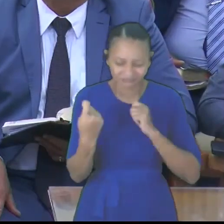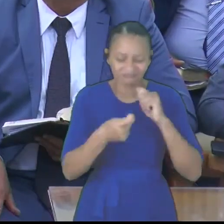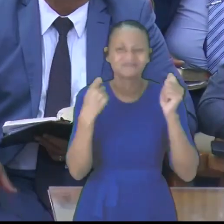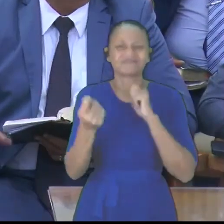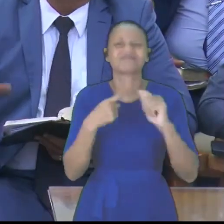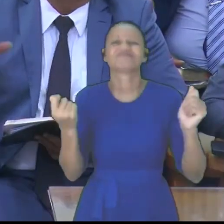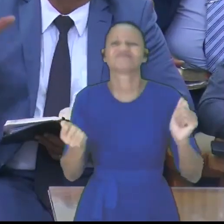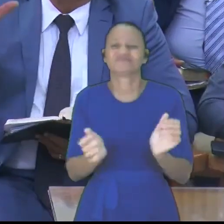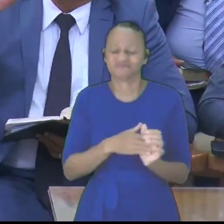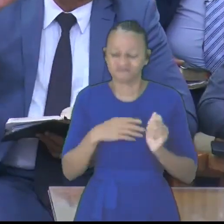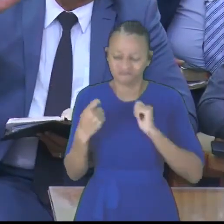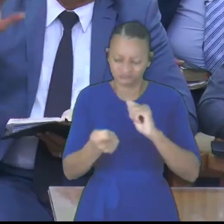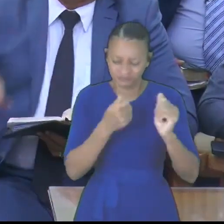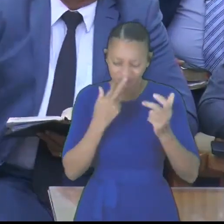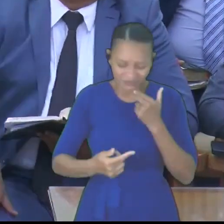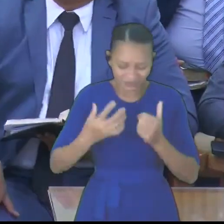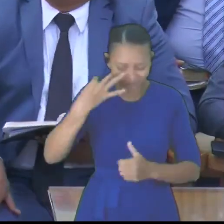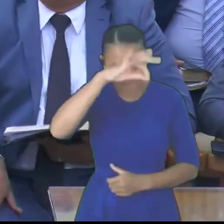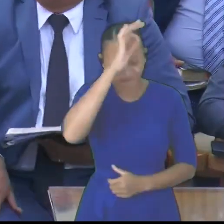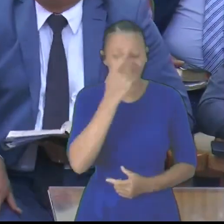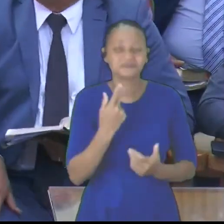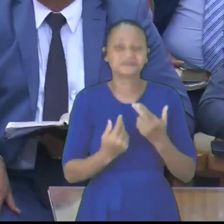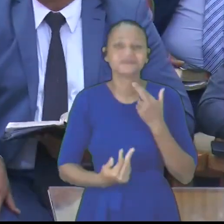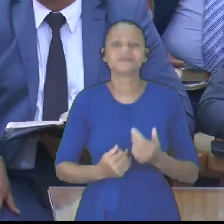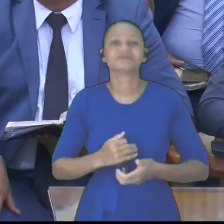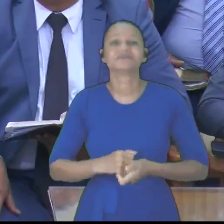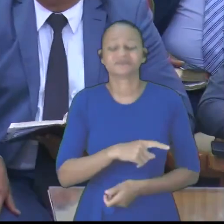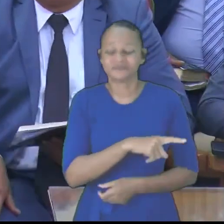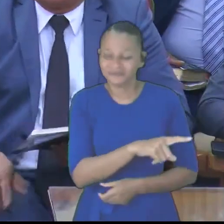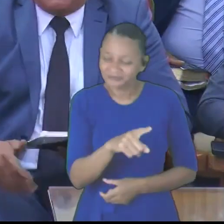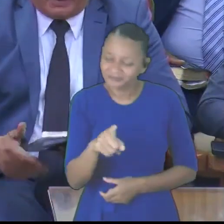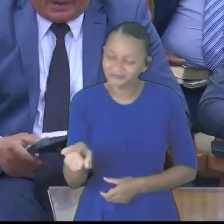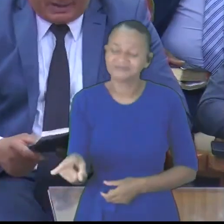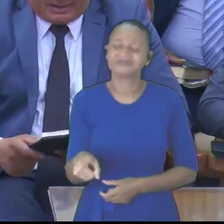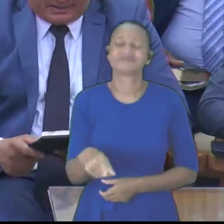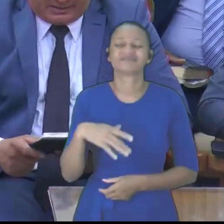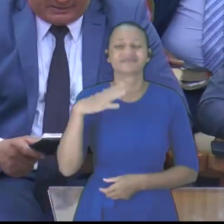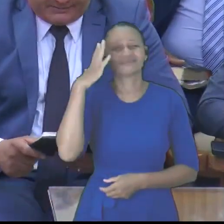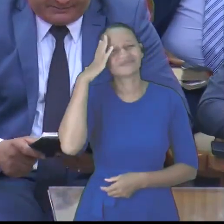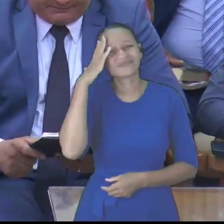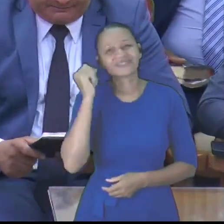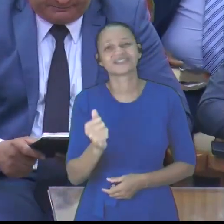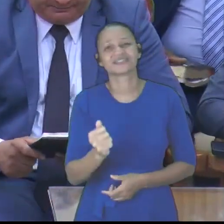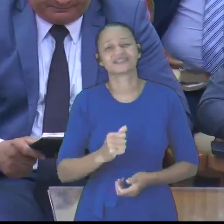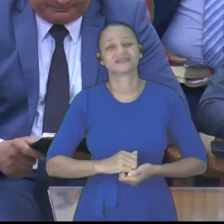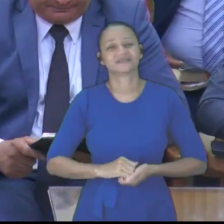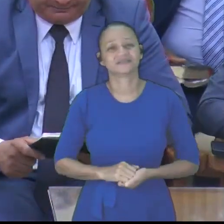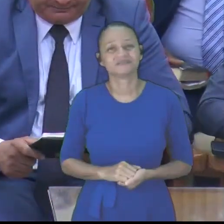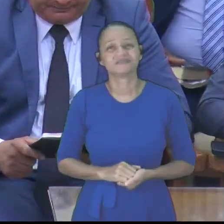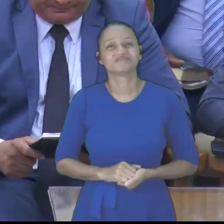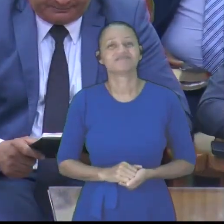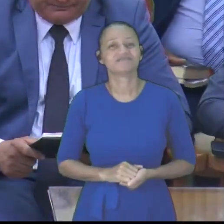Aleluia, tecando e glória a Deus. Vós mesmos bem sabeis.